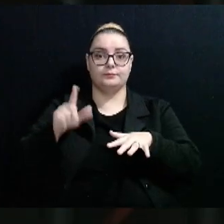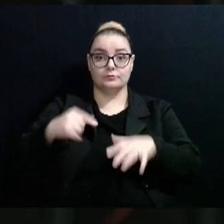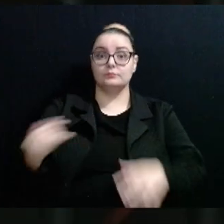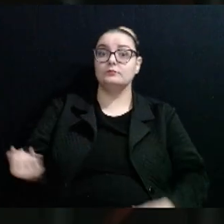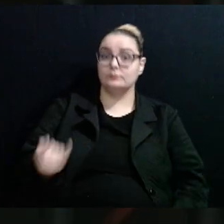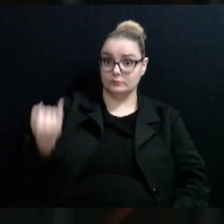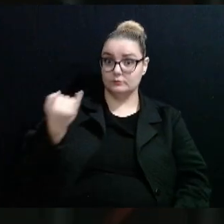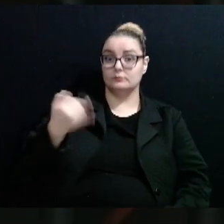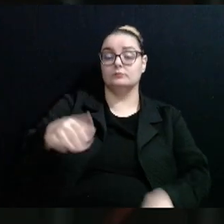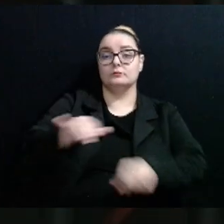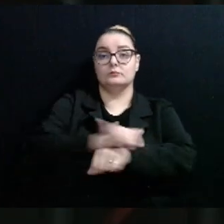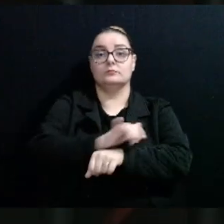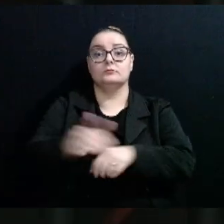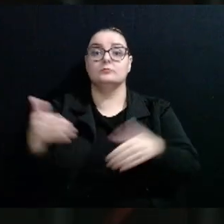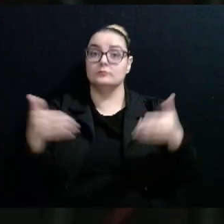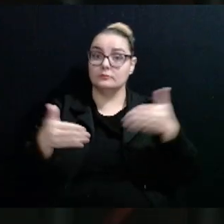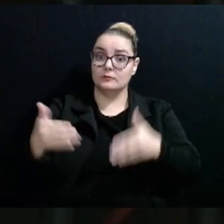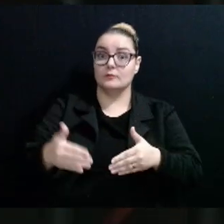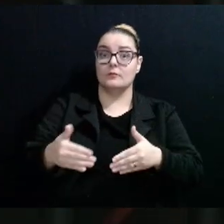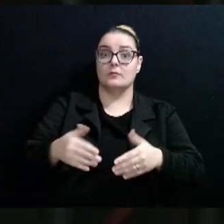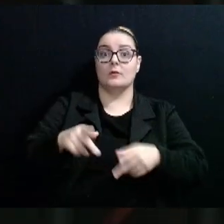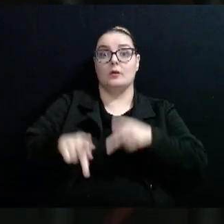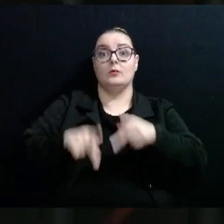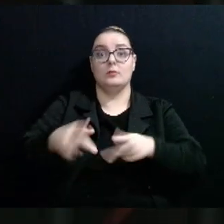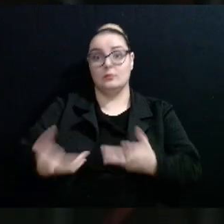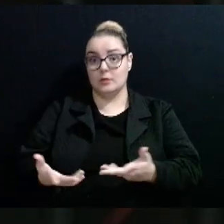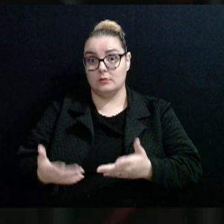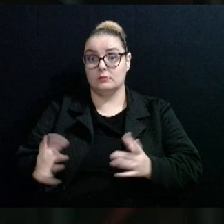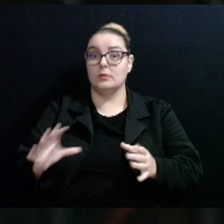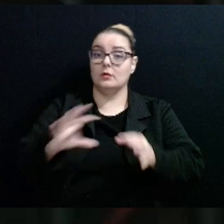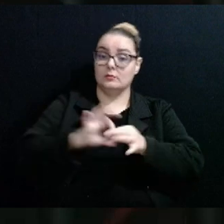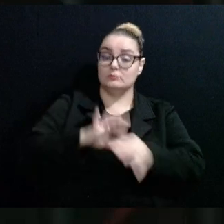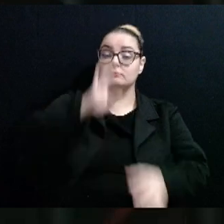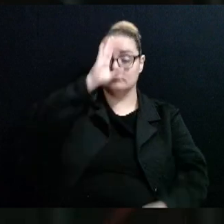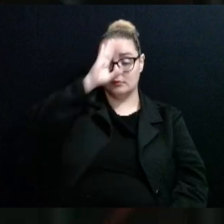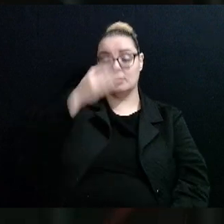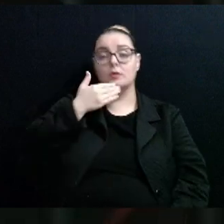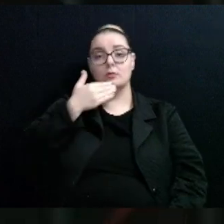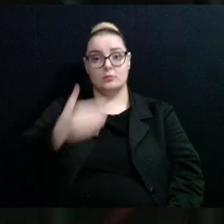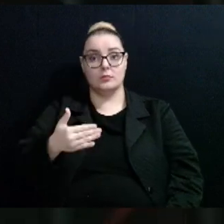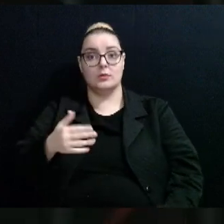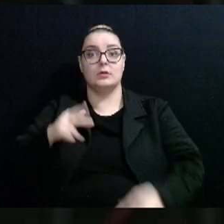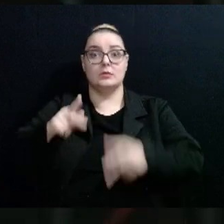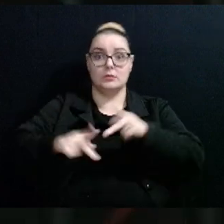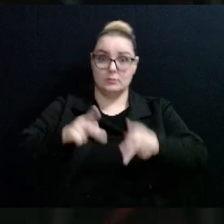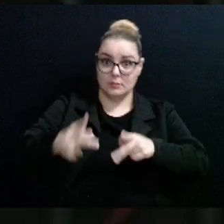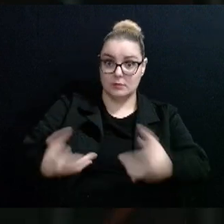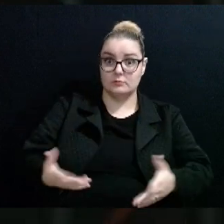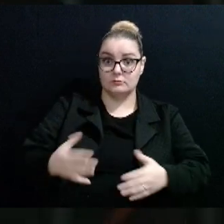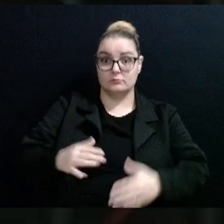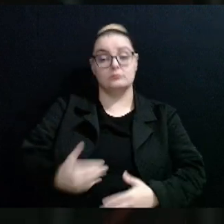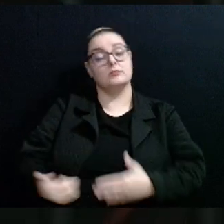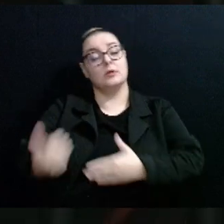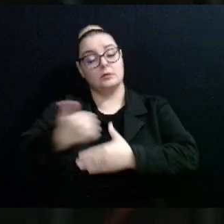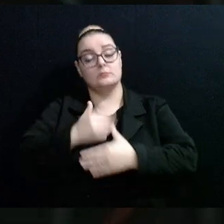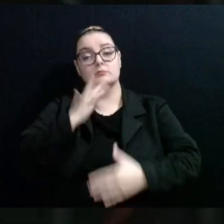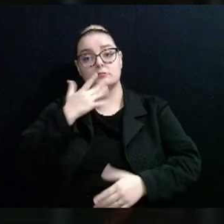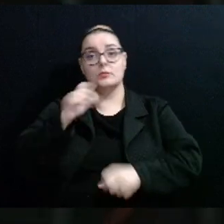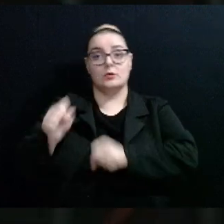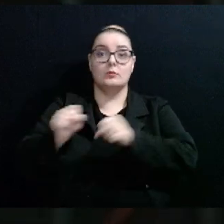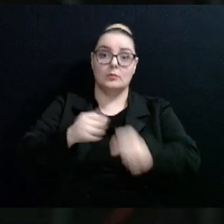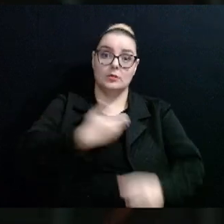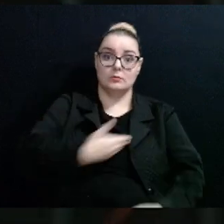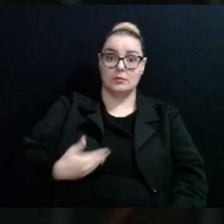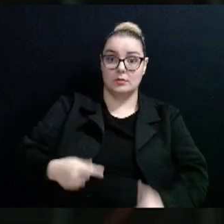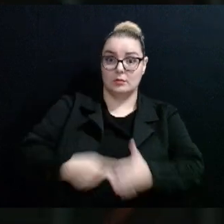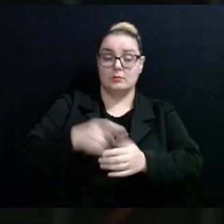de participação popular e conectam diretamente as demandas da população e as prioridades do poder público. Então, a primeira audiência será às